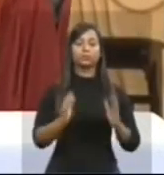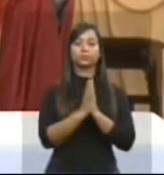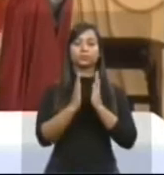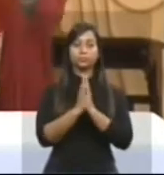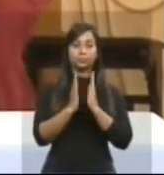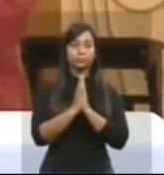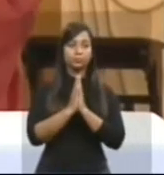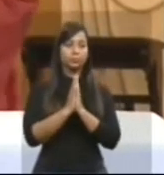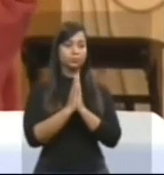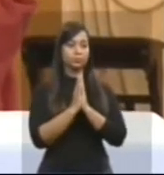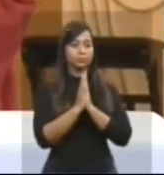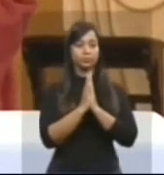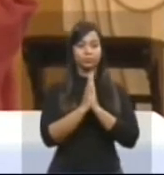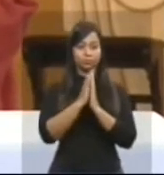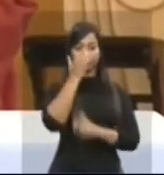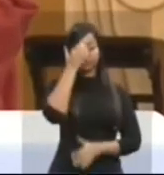Oremos.